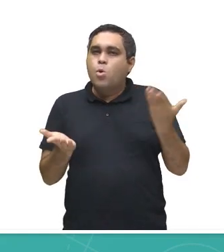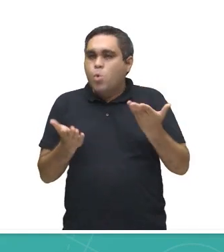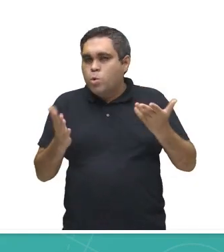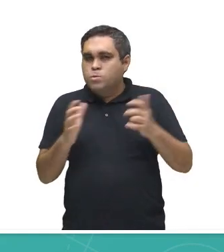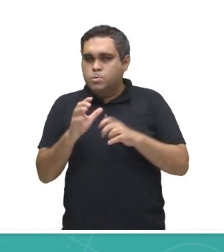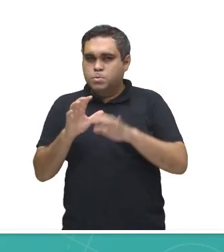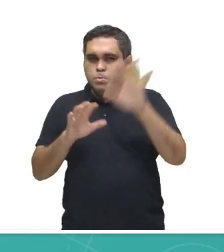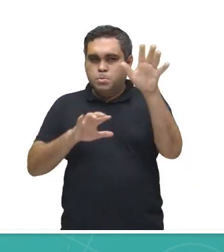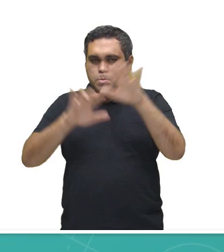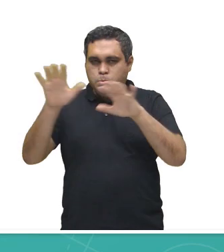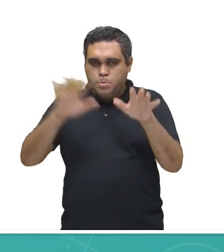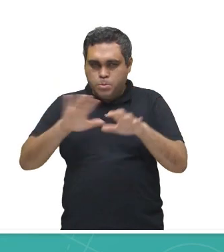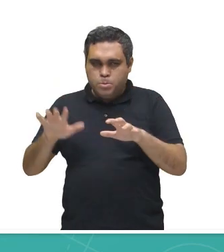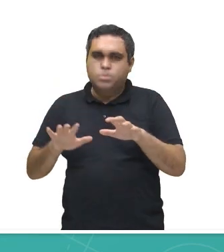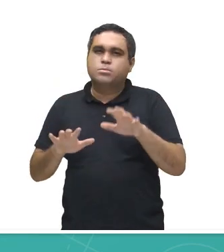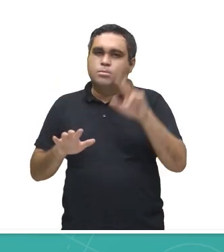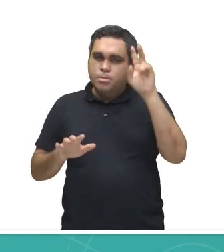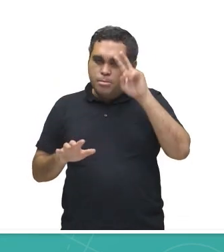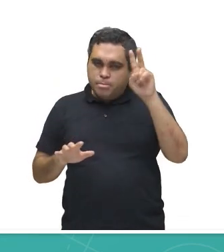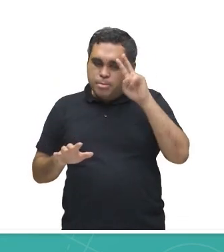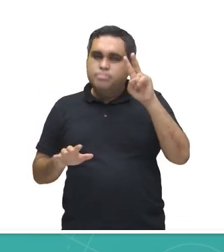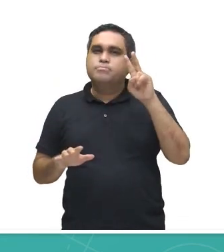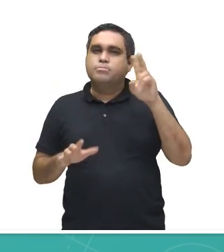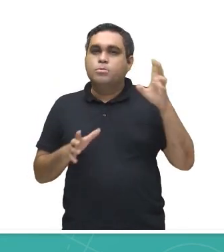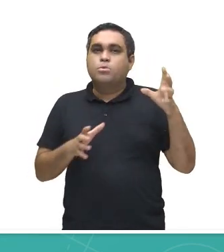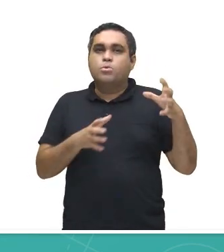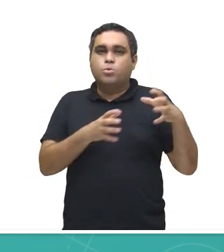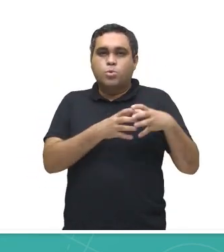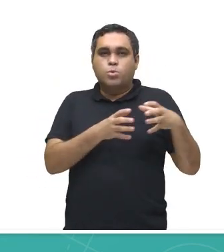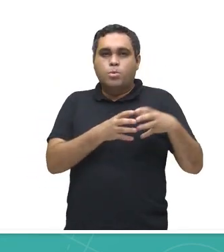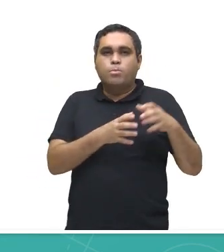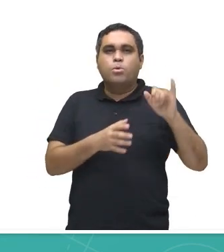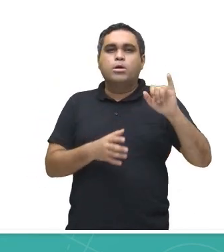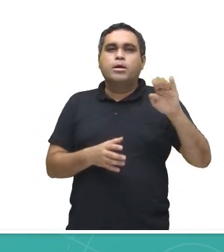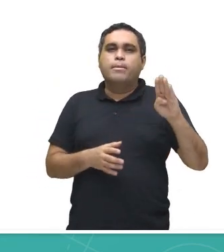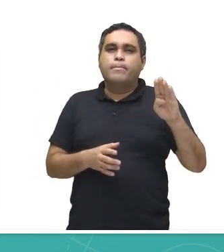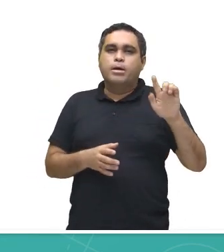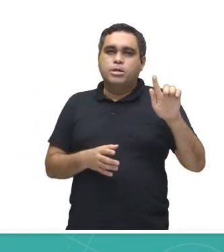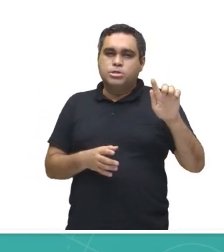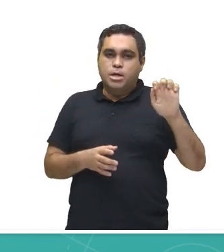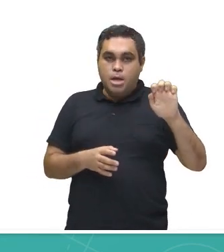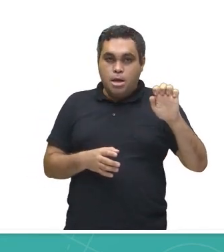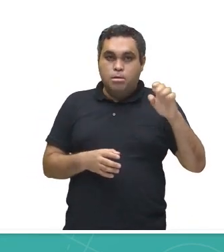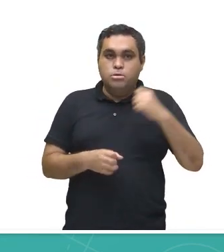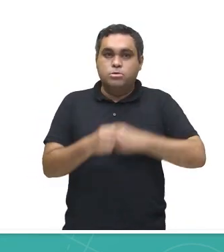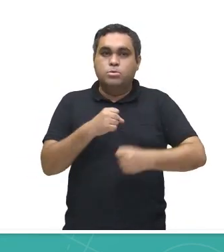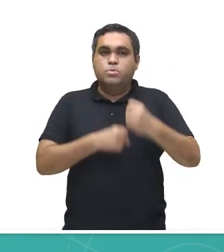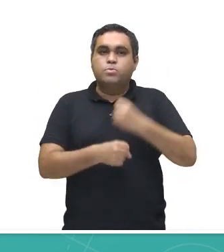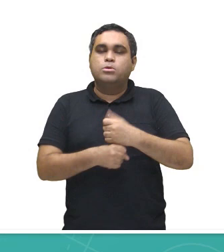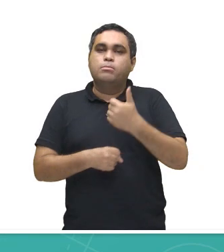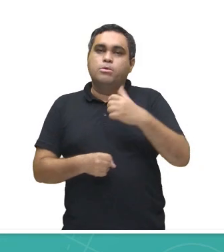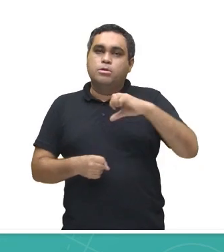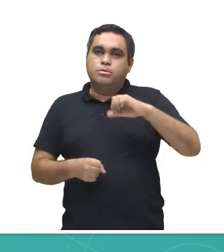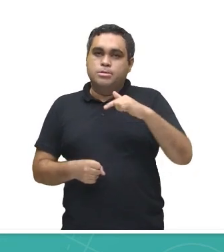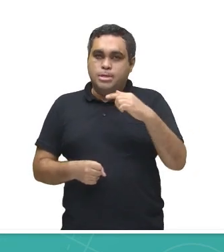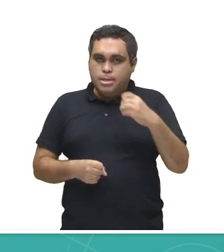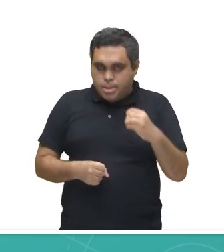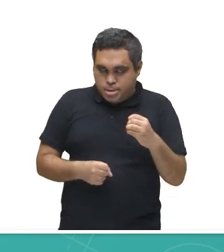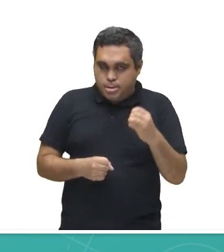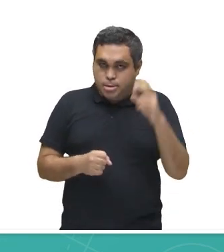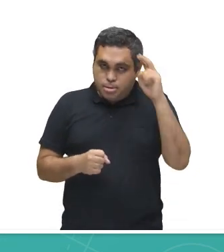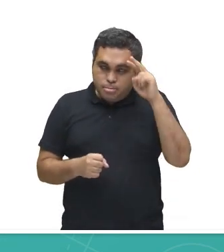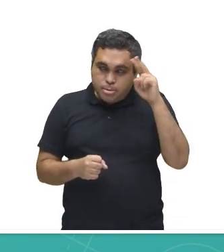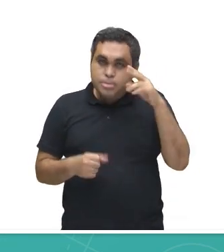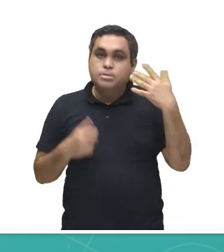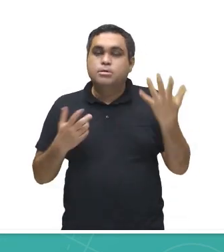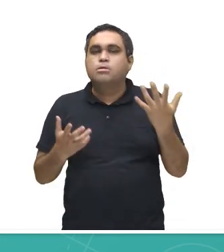brasileira que foi realizado em 1970 pelo Instituto Brasileiro de Geografia e Estatística, né? Conforme